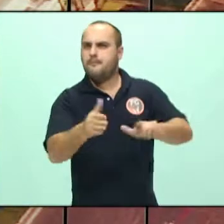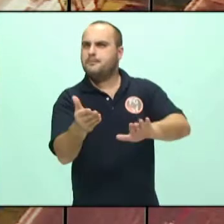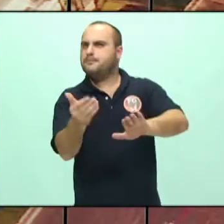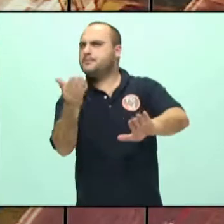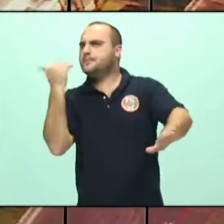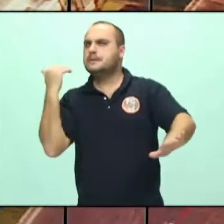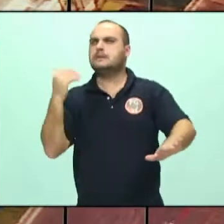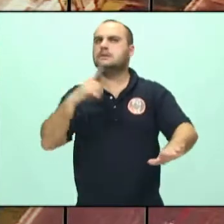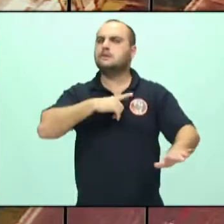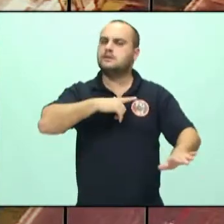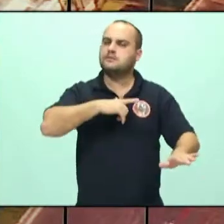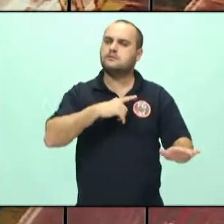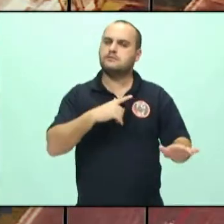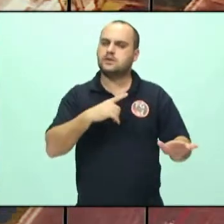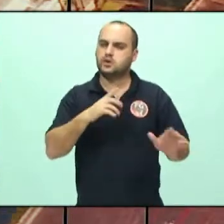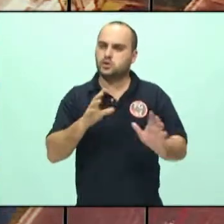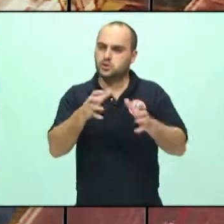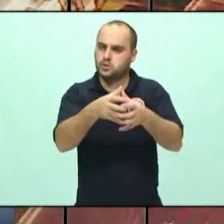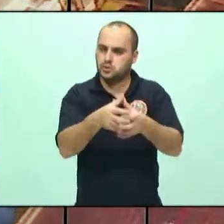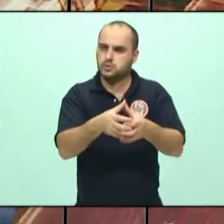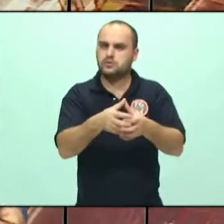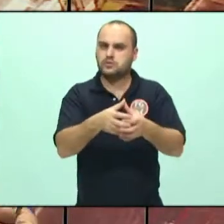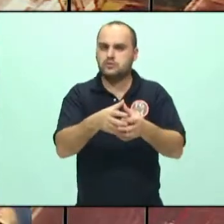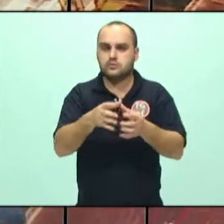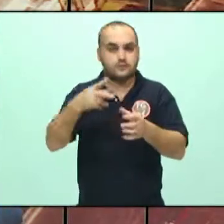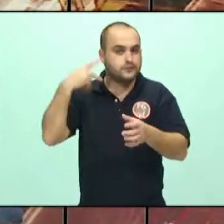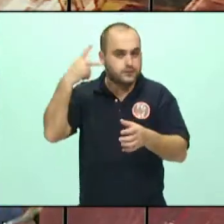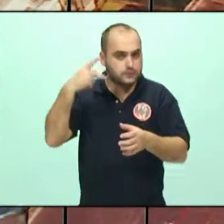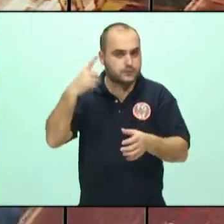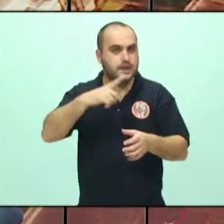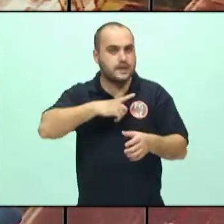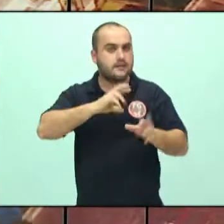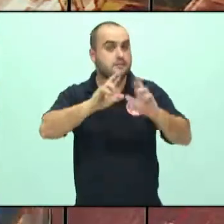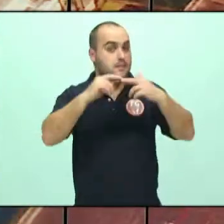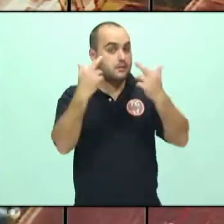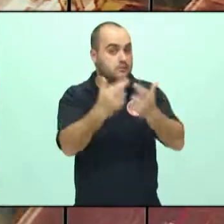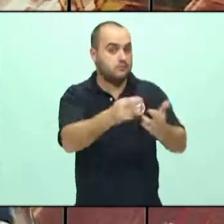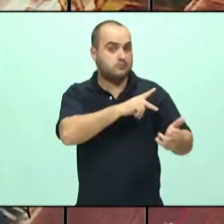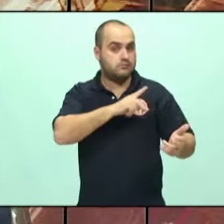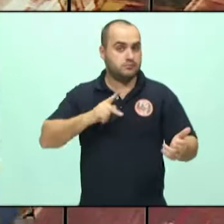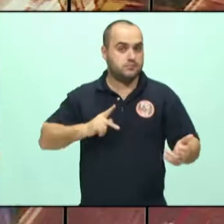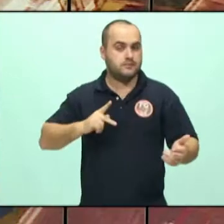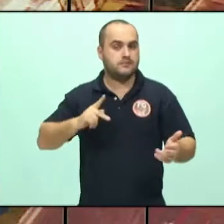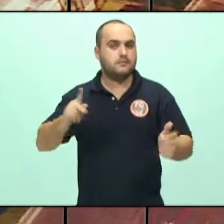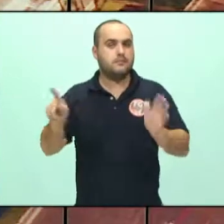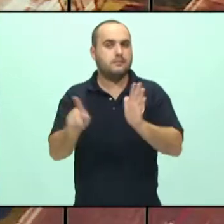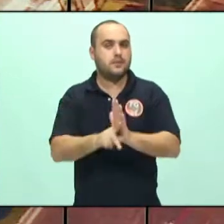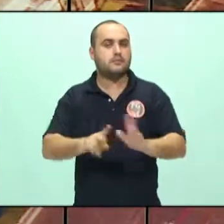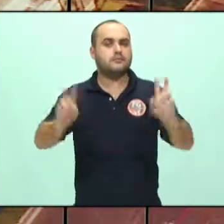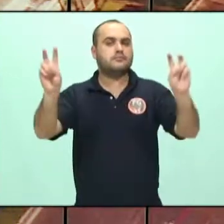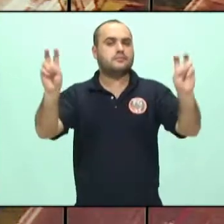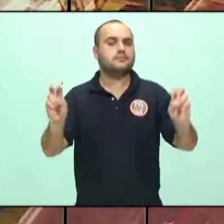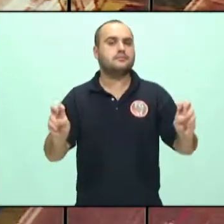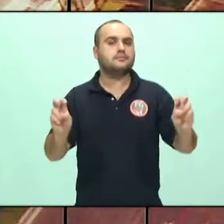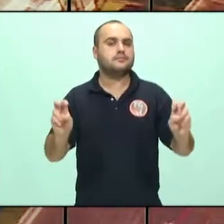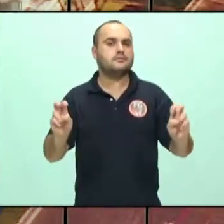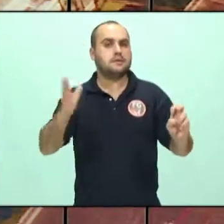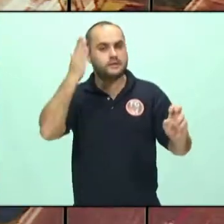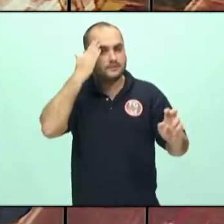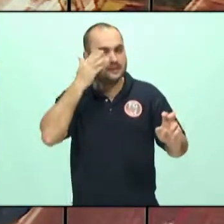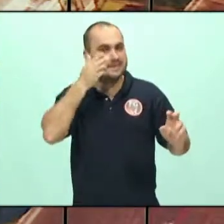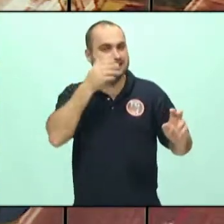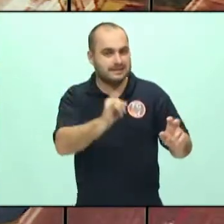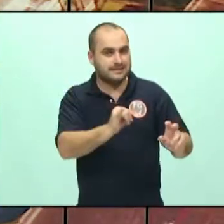outros nobres edis, mas de iniciativa sua, uma audiência pública com relação para implantação ou não